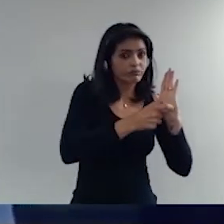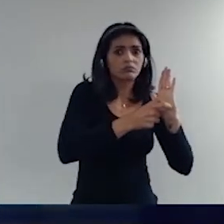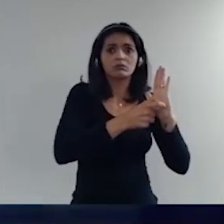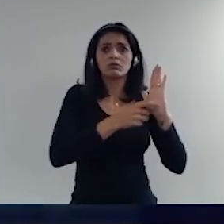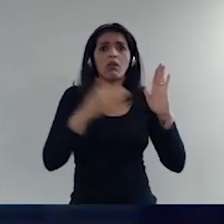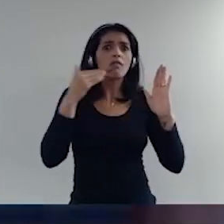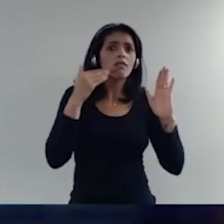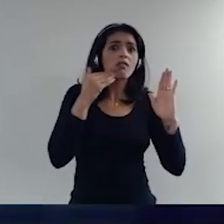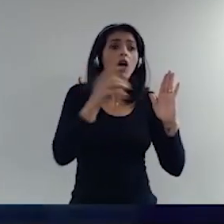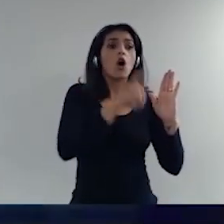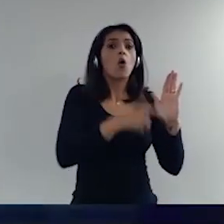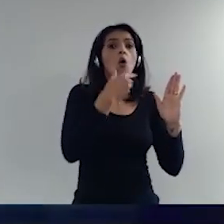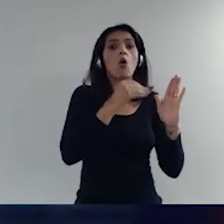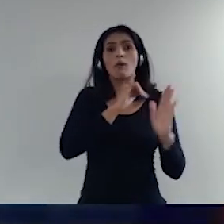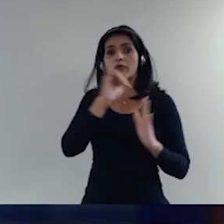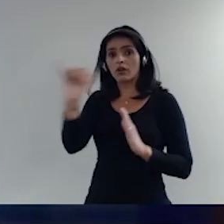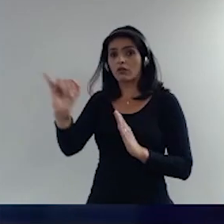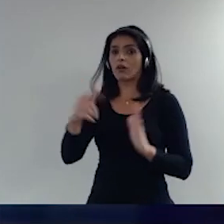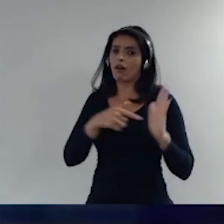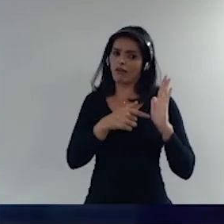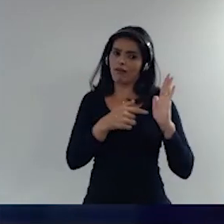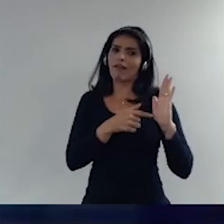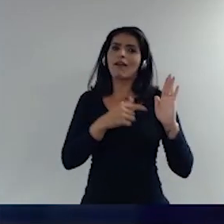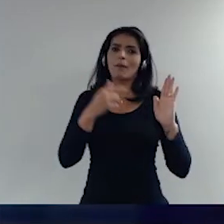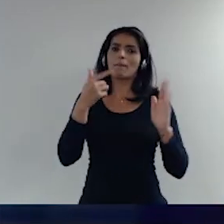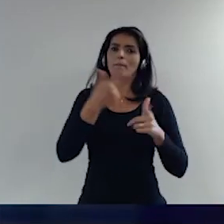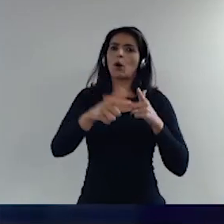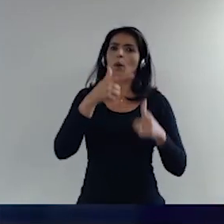o rapaz virou e falou assim, a máquina deve estar com